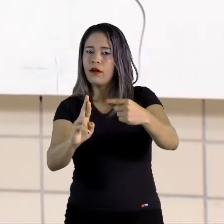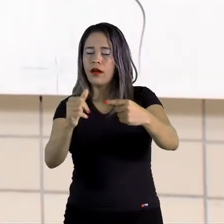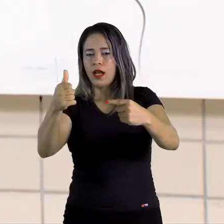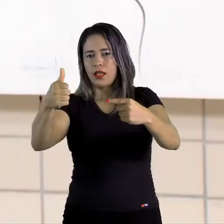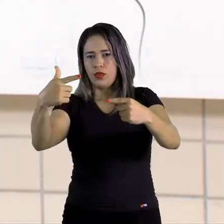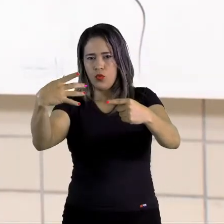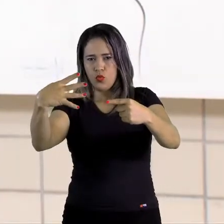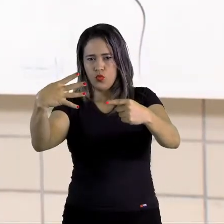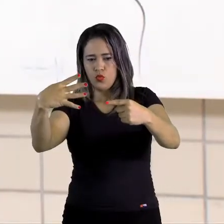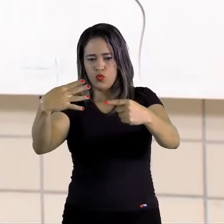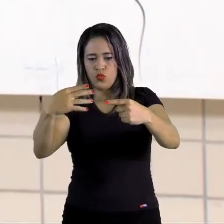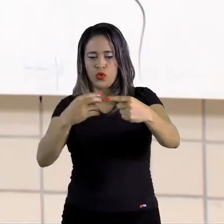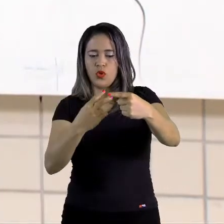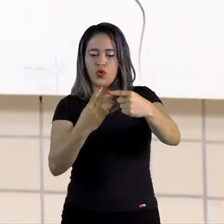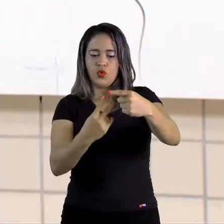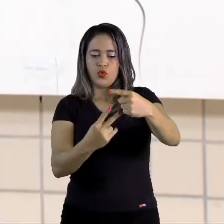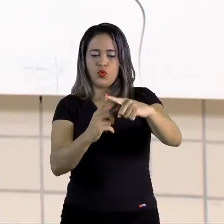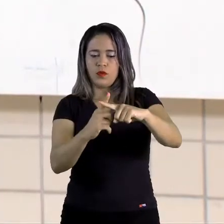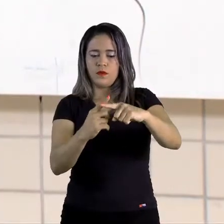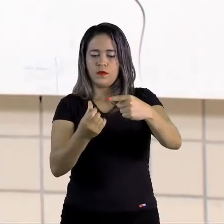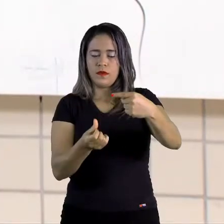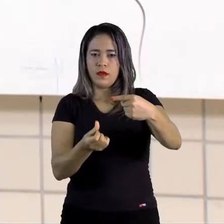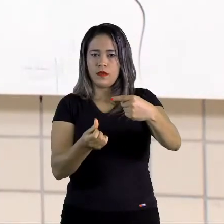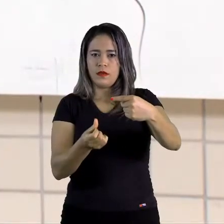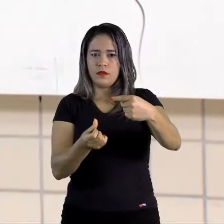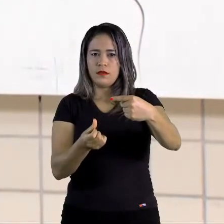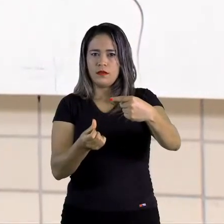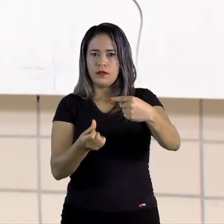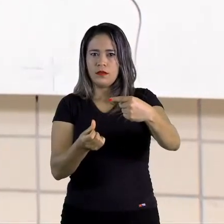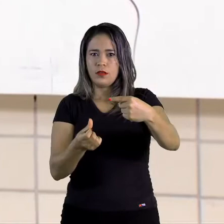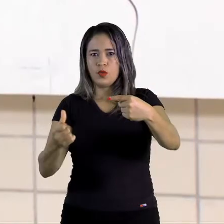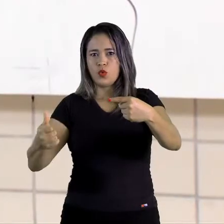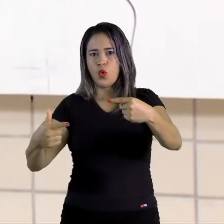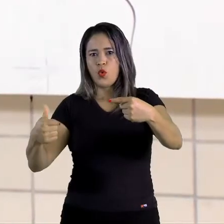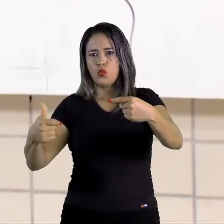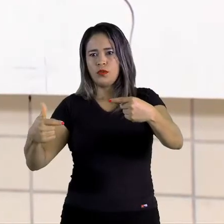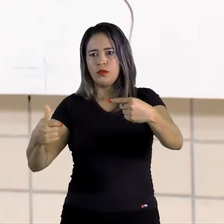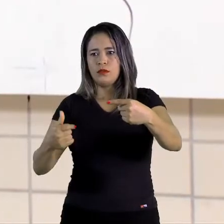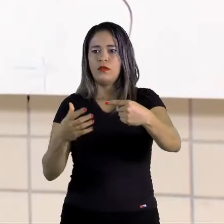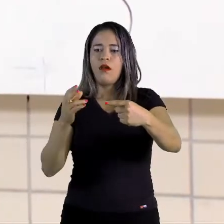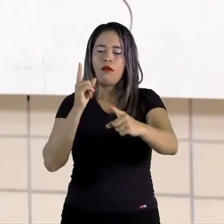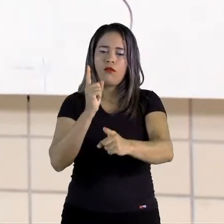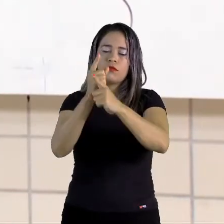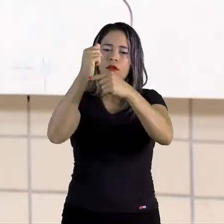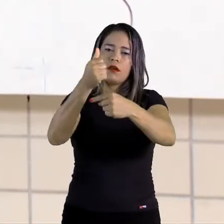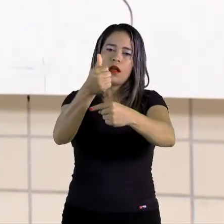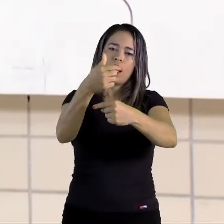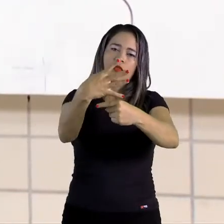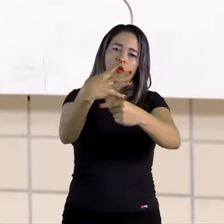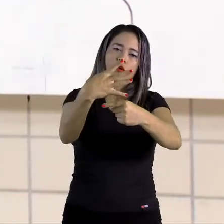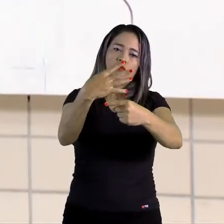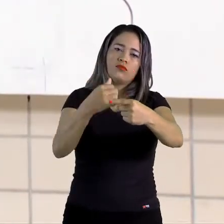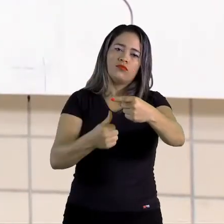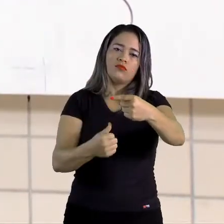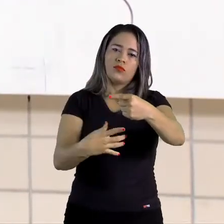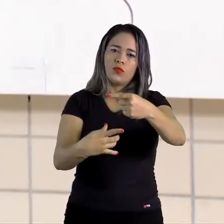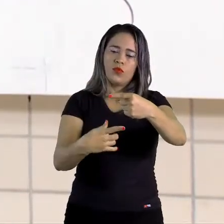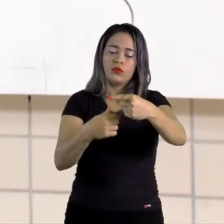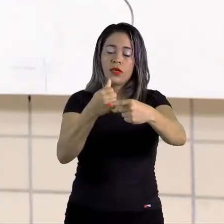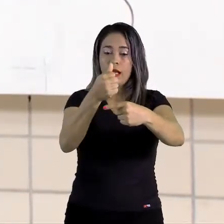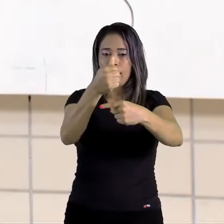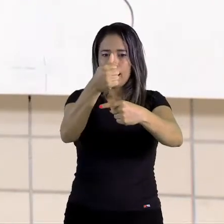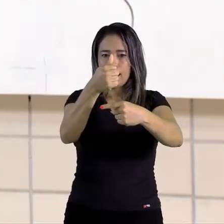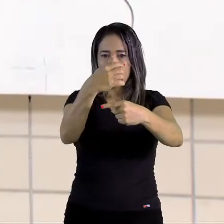14. E 2 vezes 6, 12. Encontrei, então, 14 dozeavos, que é uma